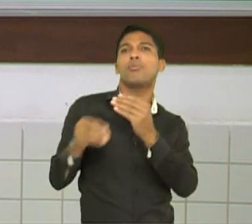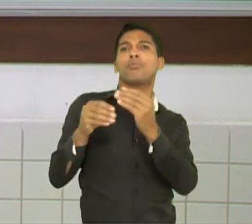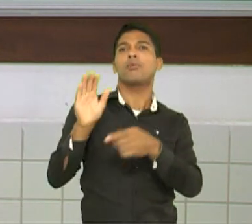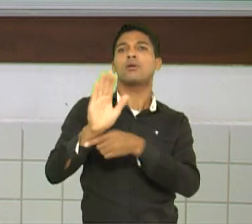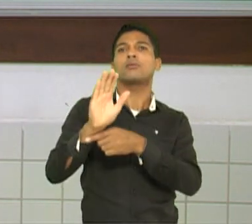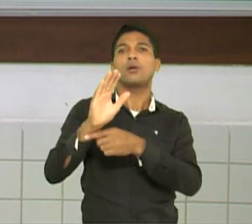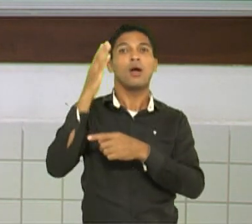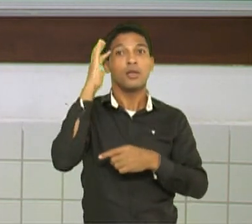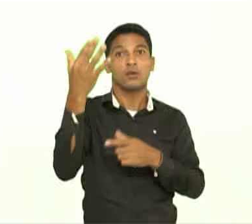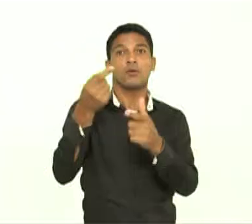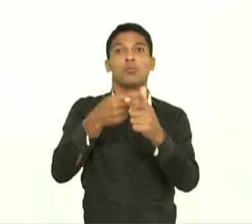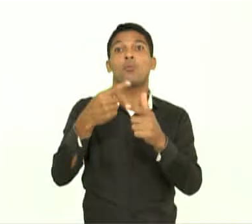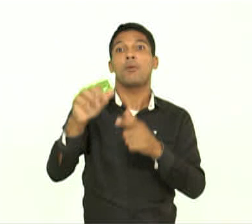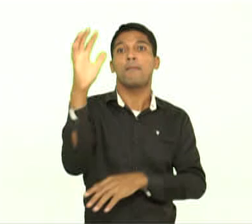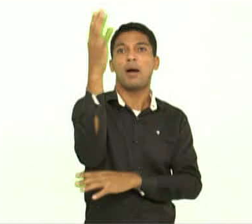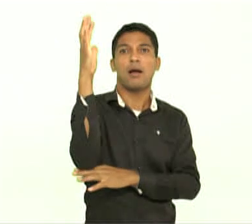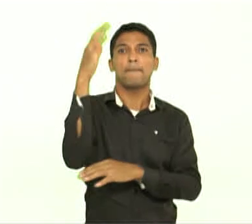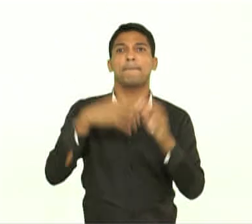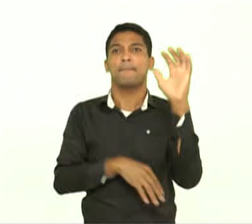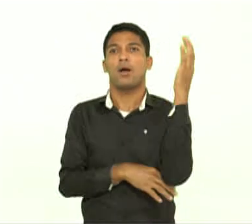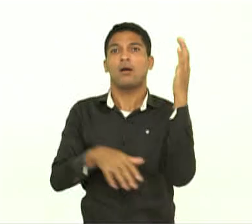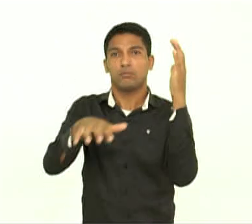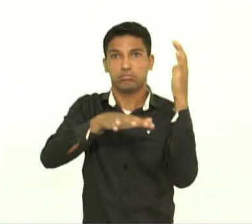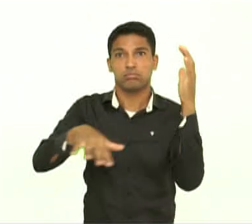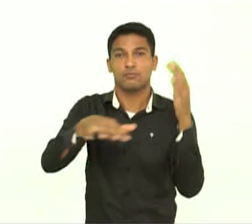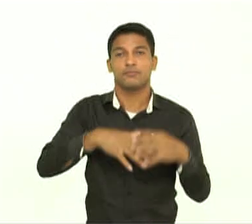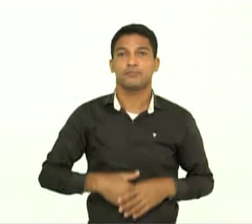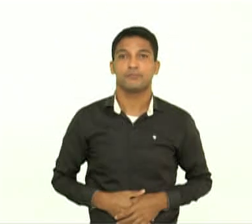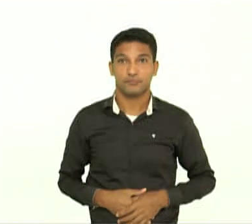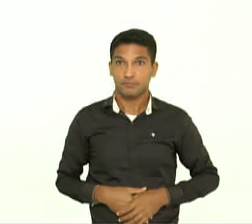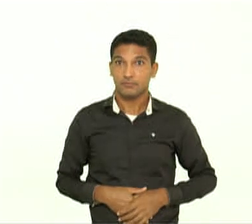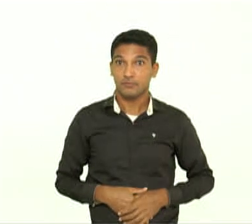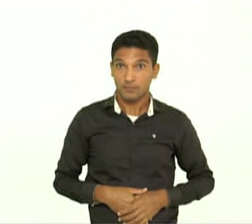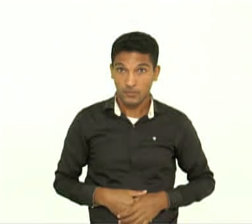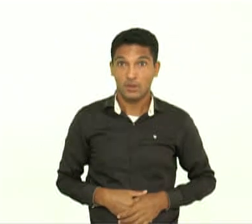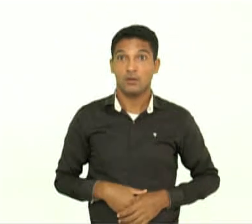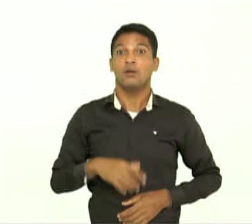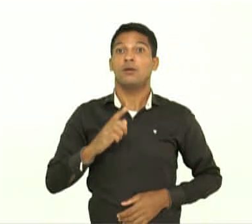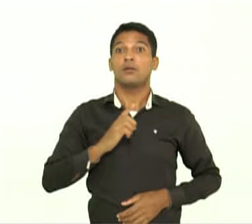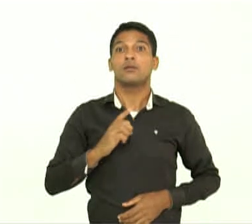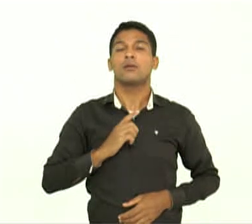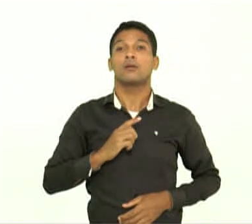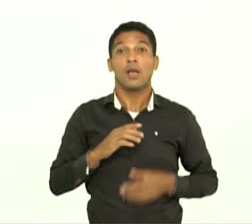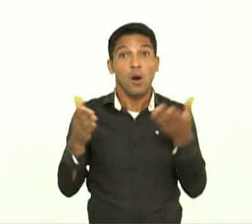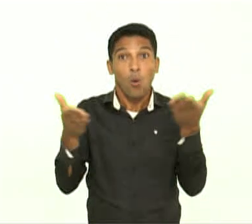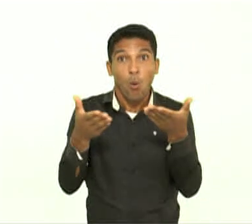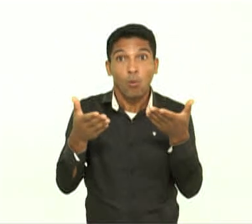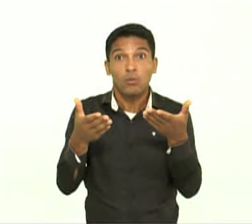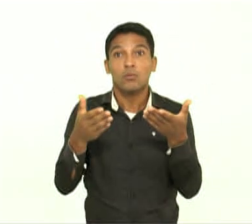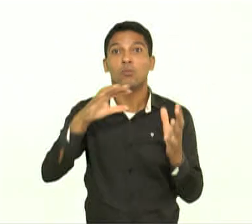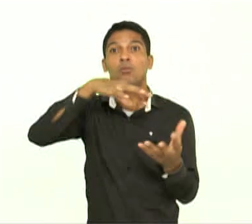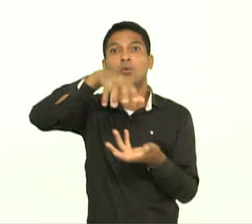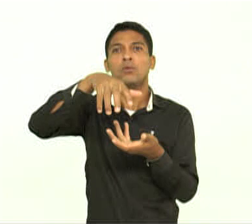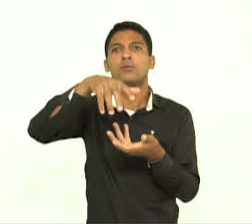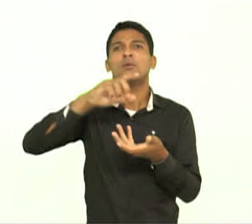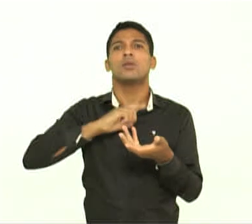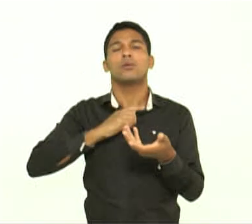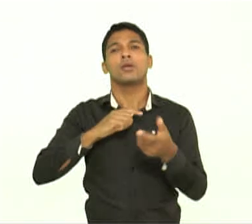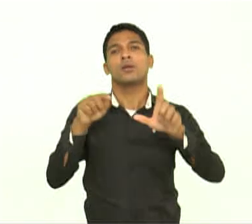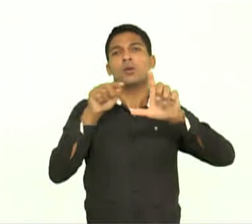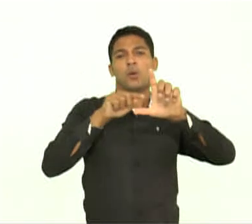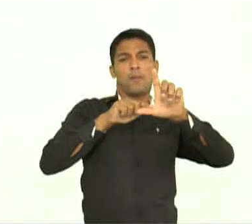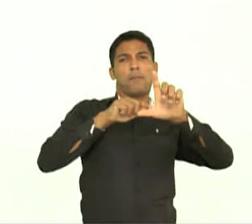gente. Começando, nós temos nessas questões contemporâneas uma crescente